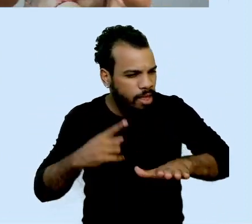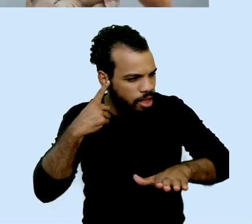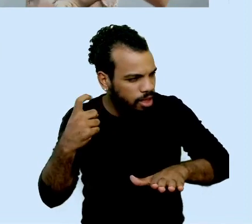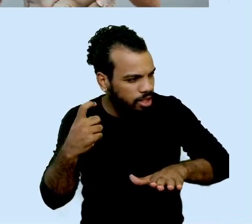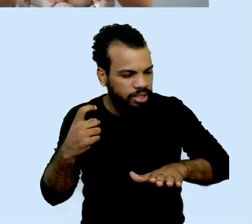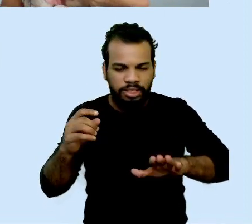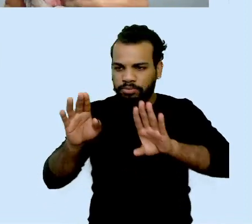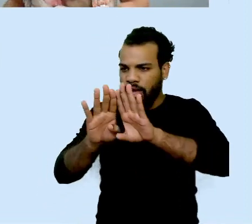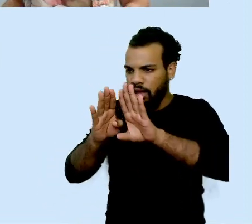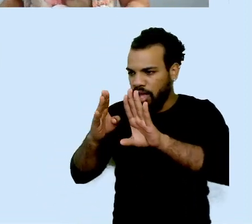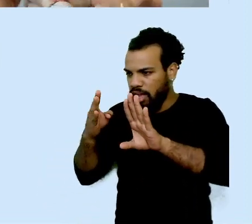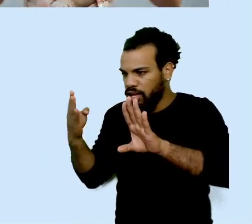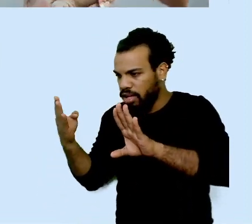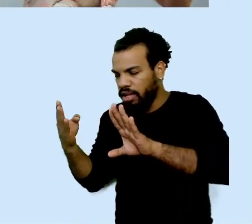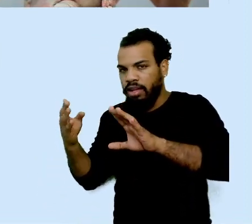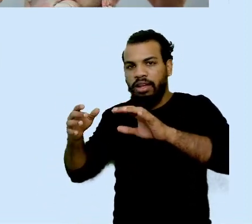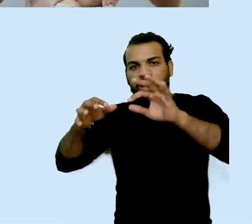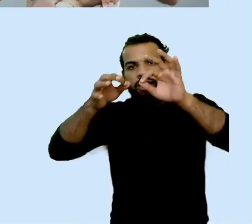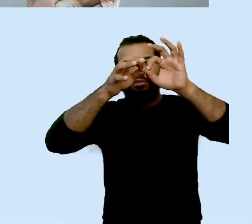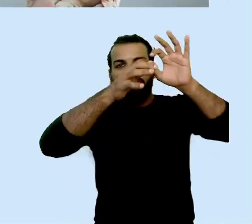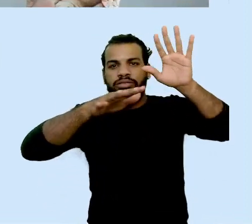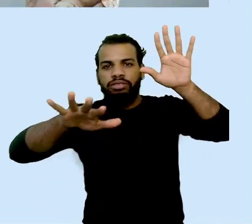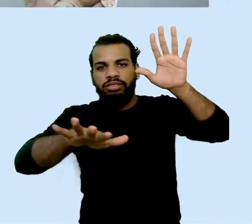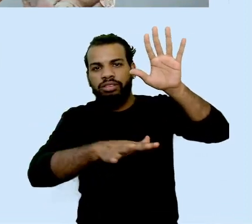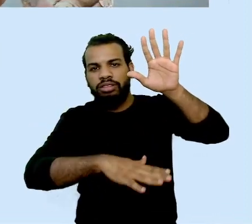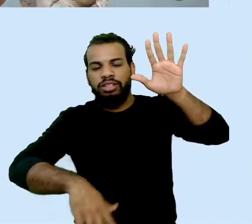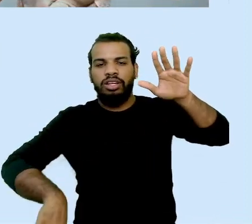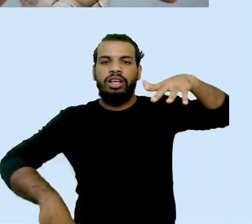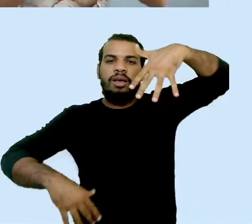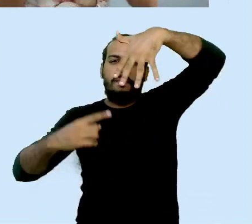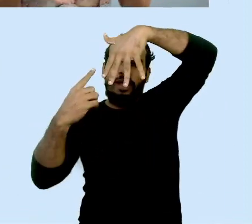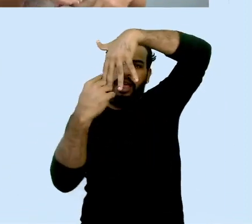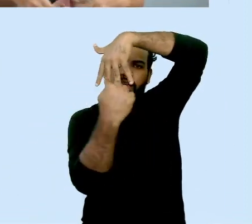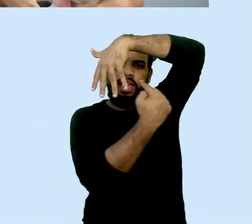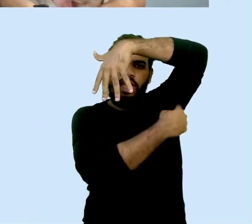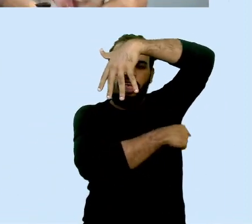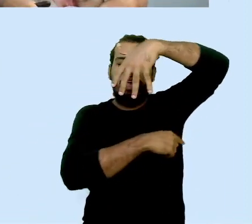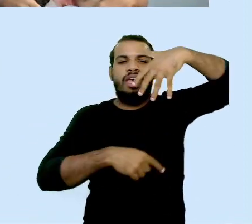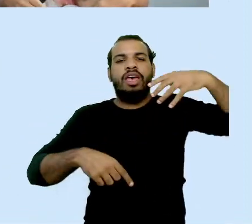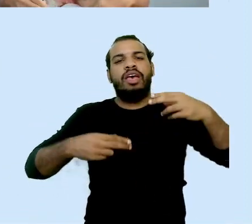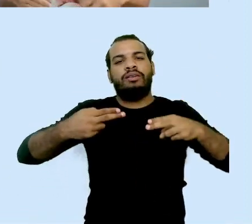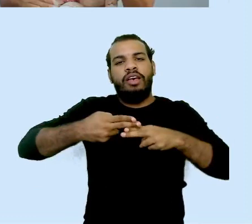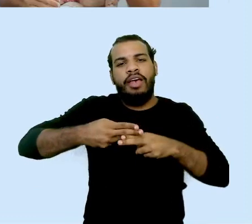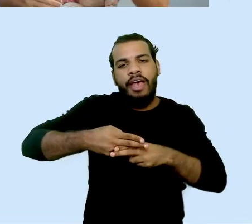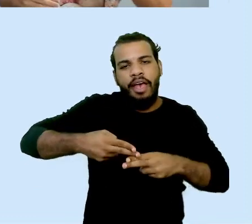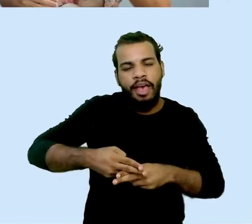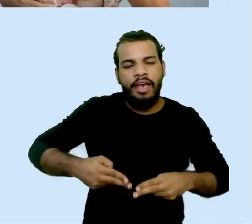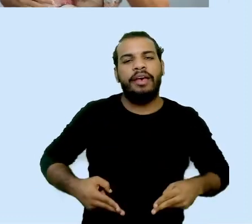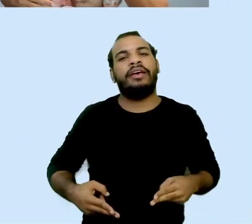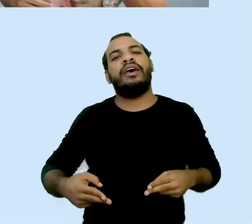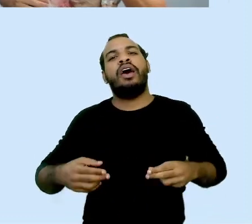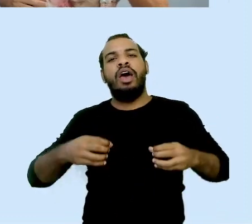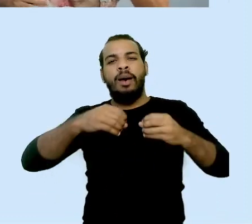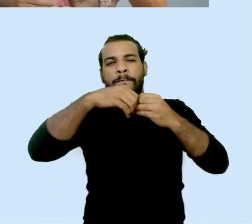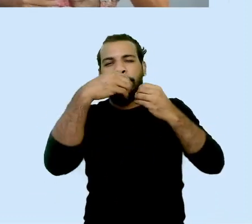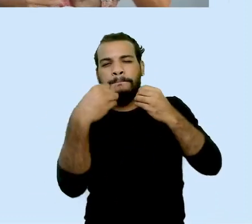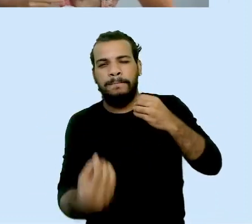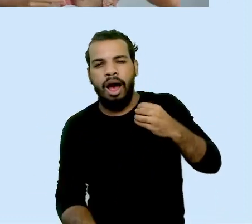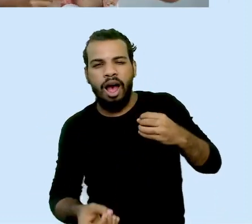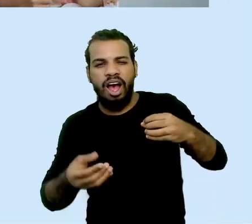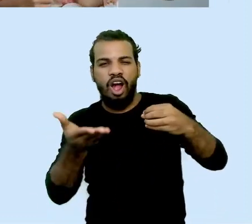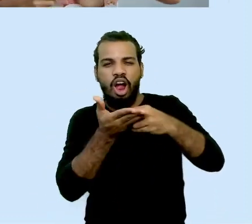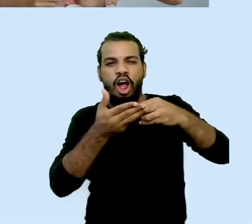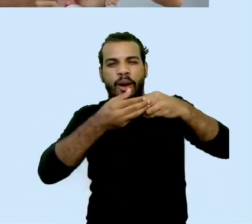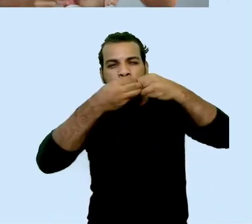abrem, folhas caindo no chão, brinde de copos, talheres de refeição. Então, todos esses elementos, principalmente na